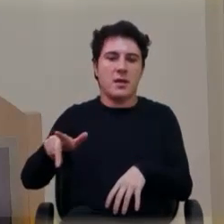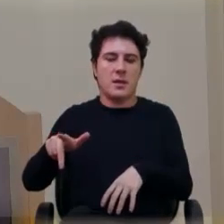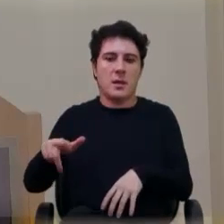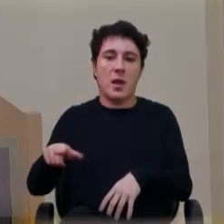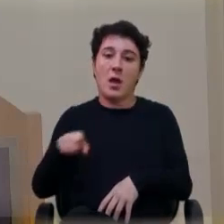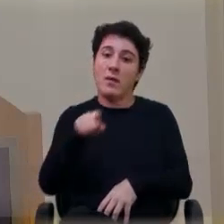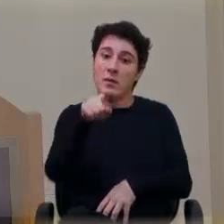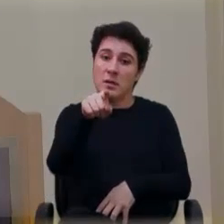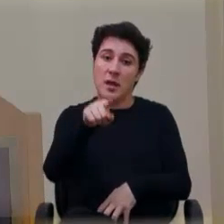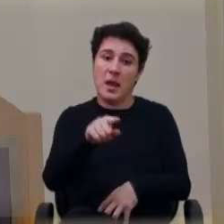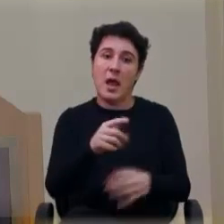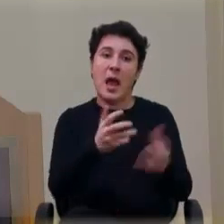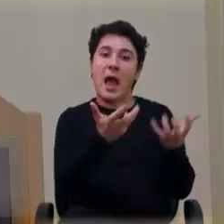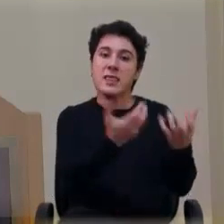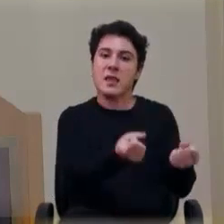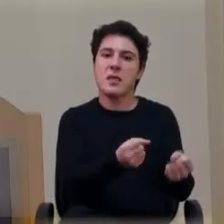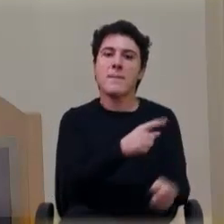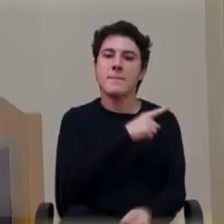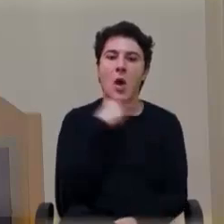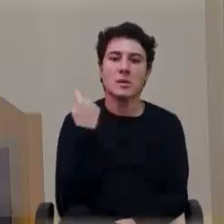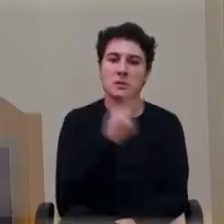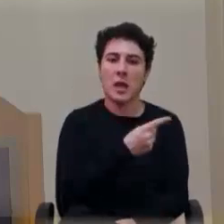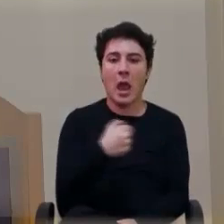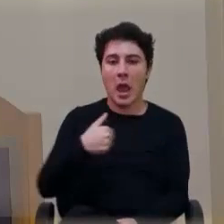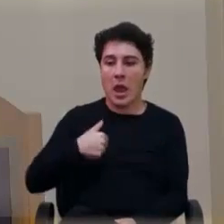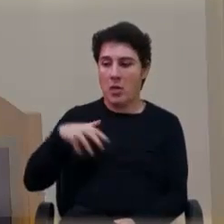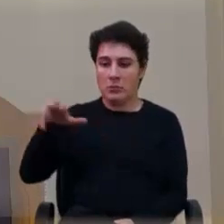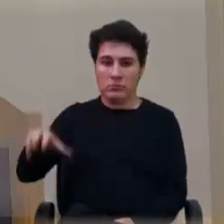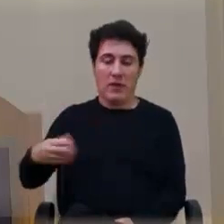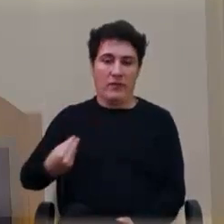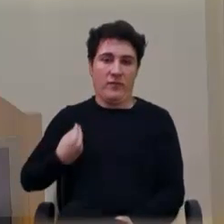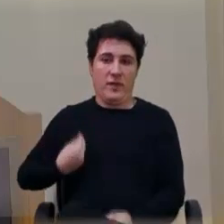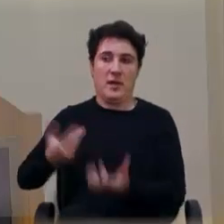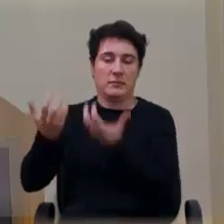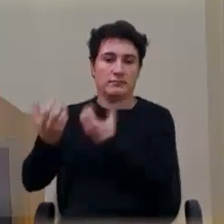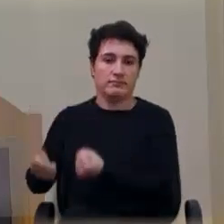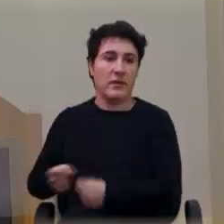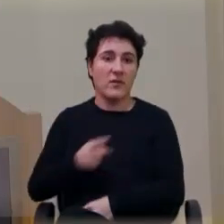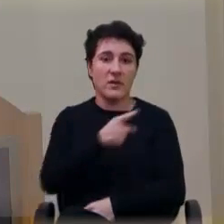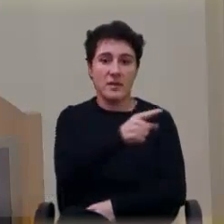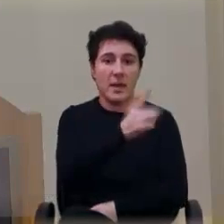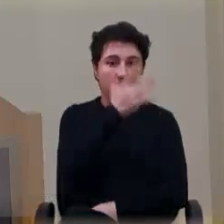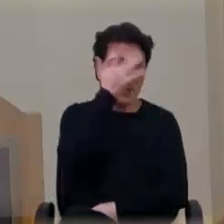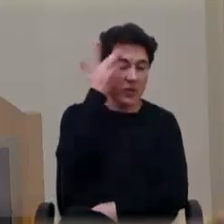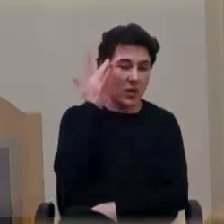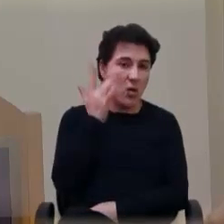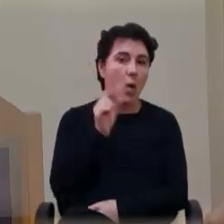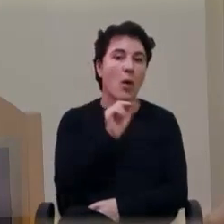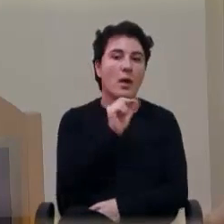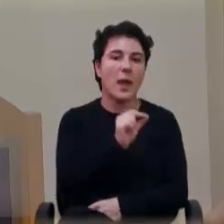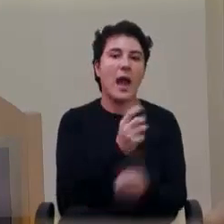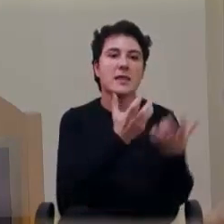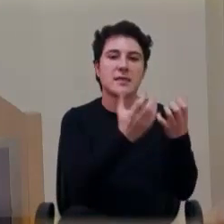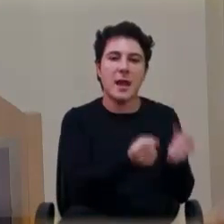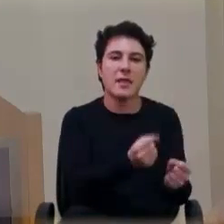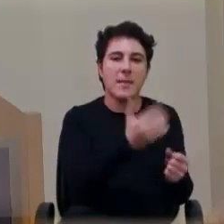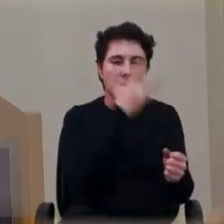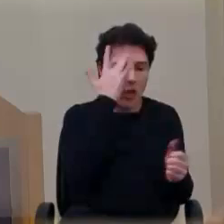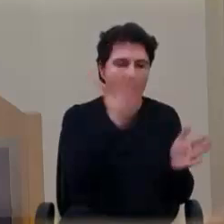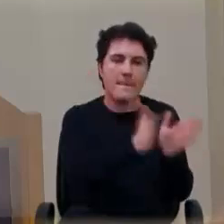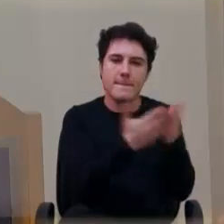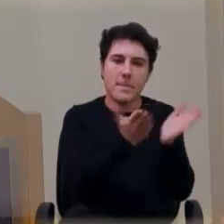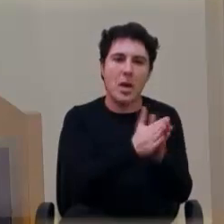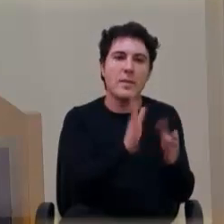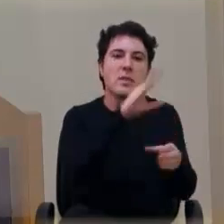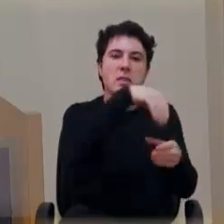vocês estão do lado da morte eu estou do lado da vida vocês estão do lado das pessoas sem-teto na rua e querendo